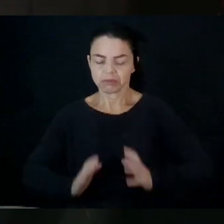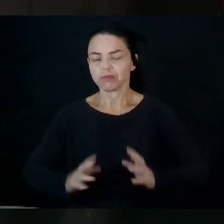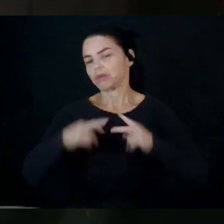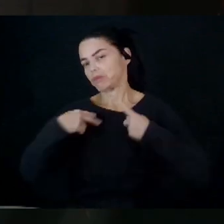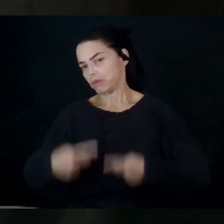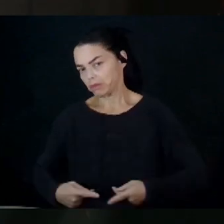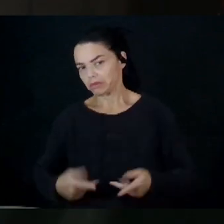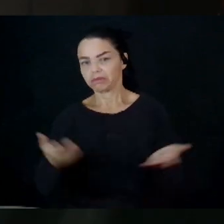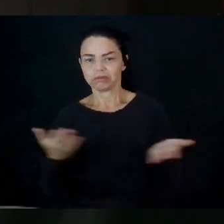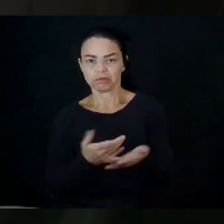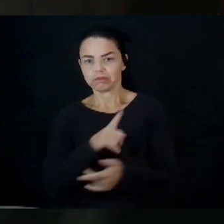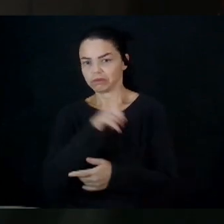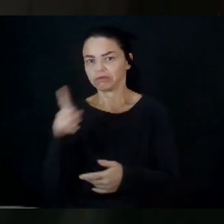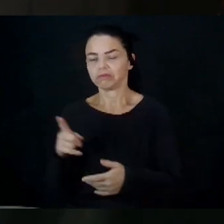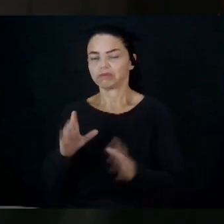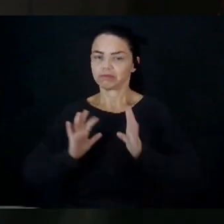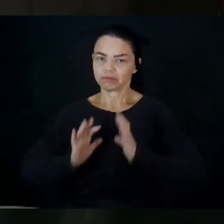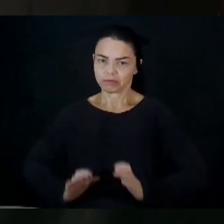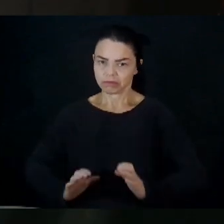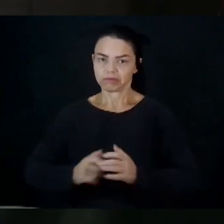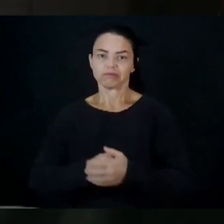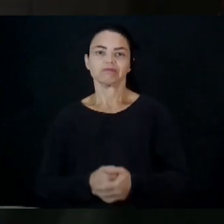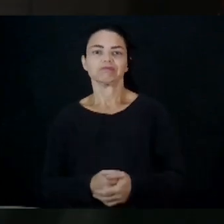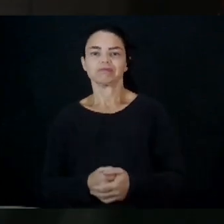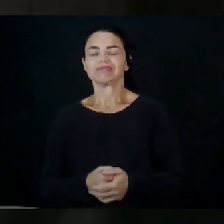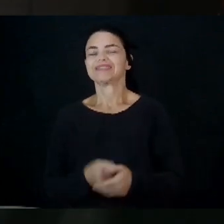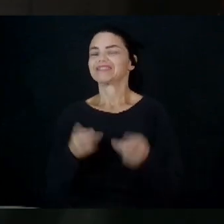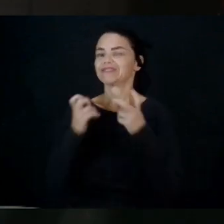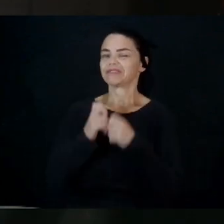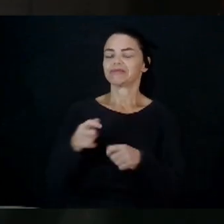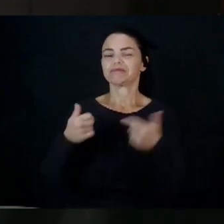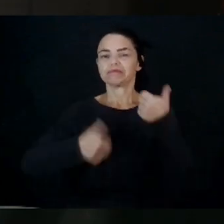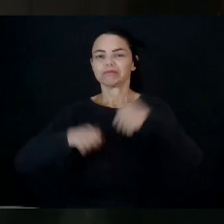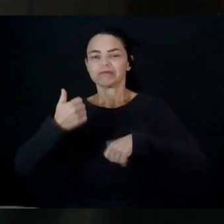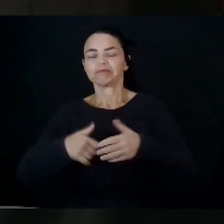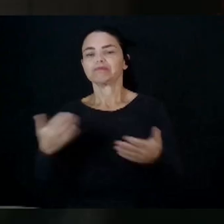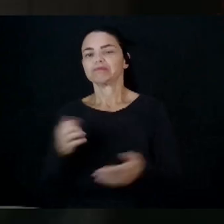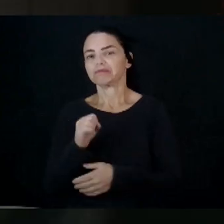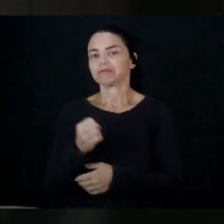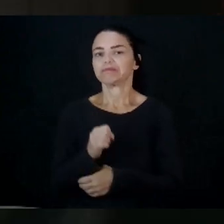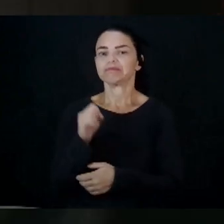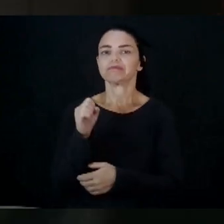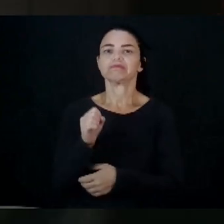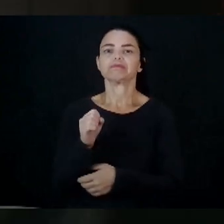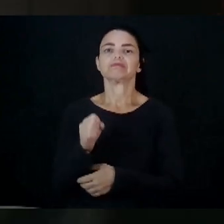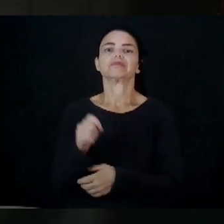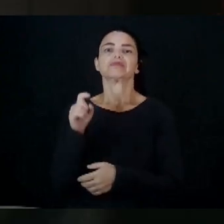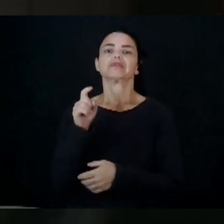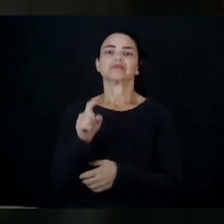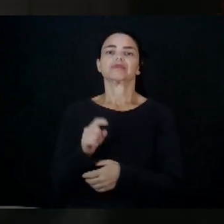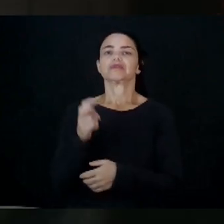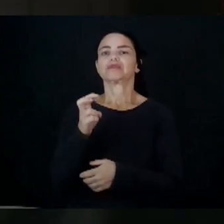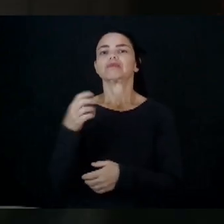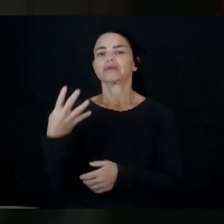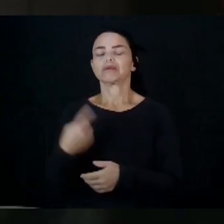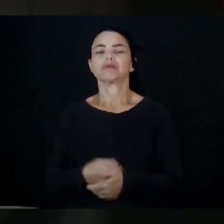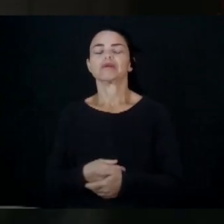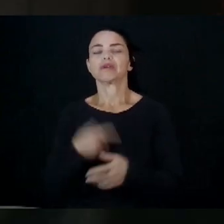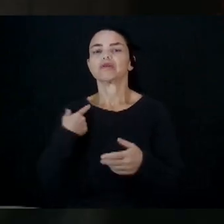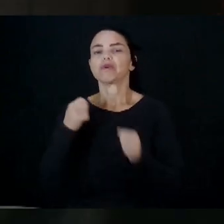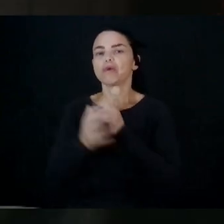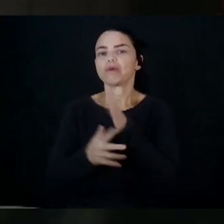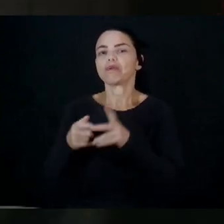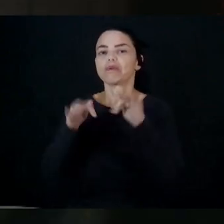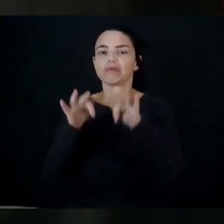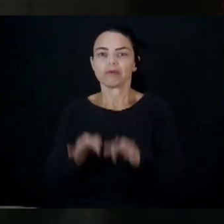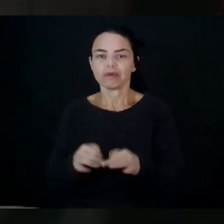dia tudo é comportamento humano se a gente parar para analisar, né? 8h54, então a última pergunta e a gente já vai para as considerações finais. A gente